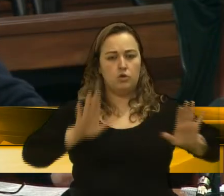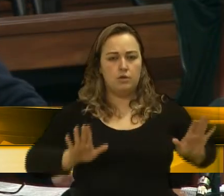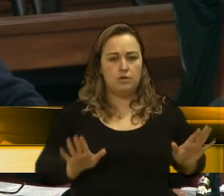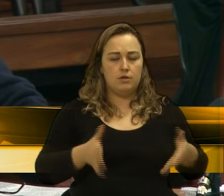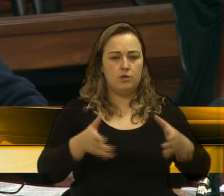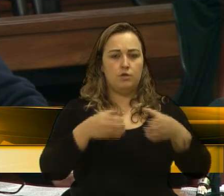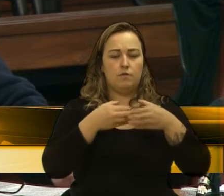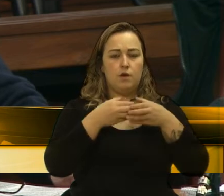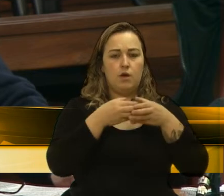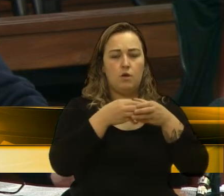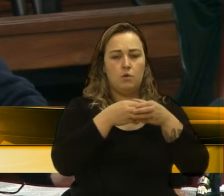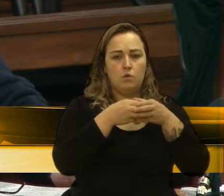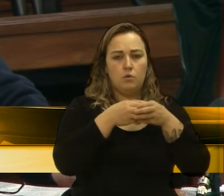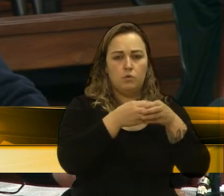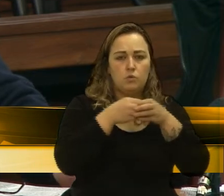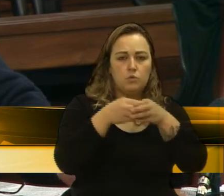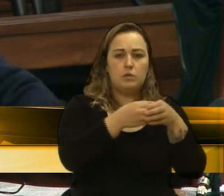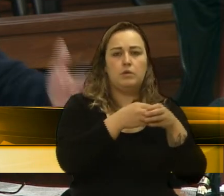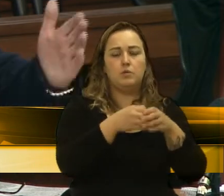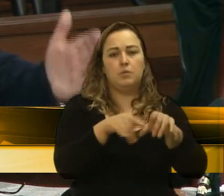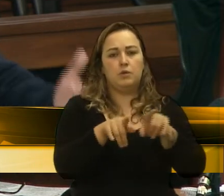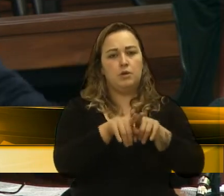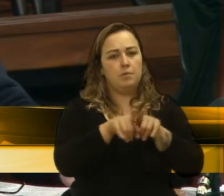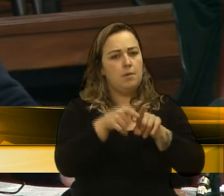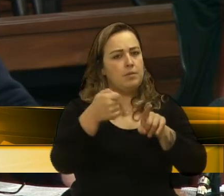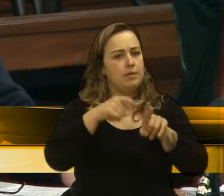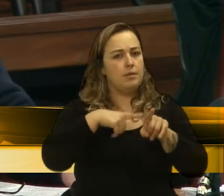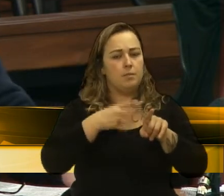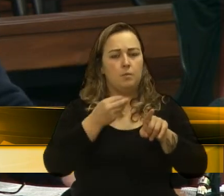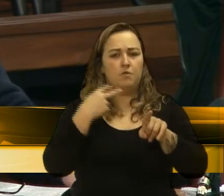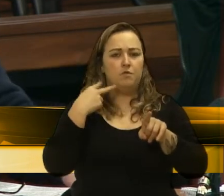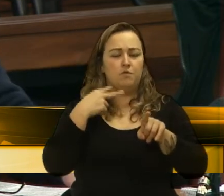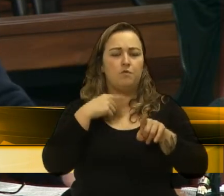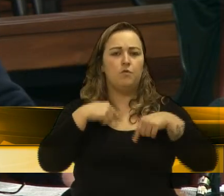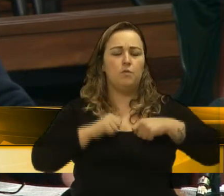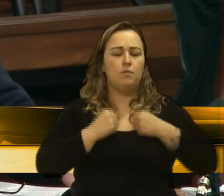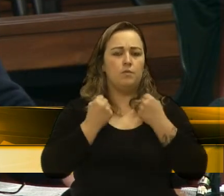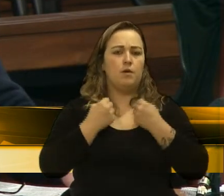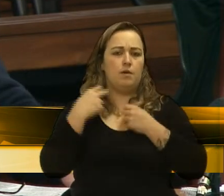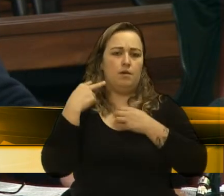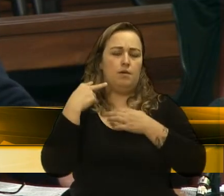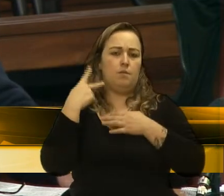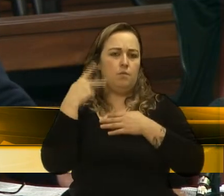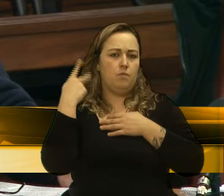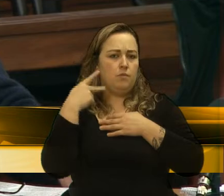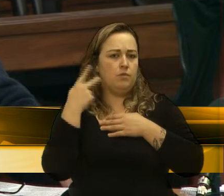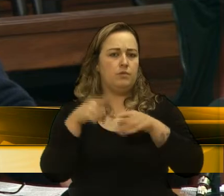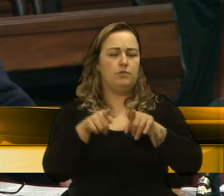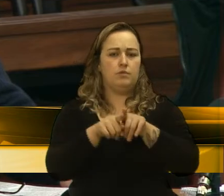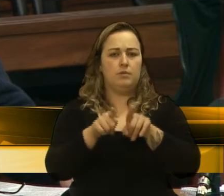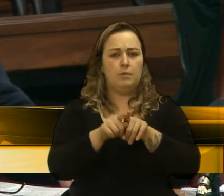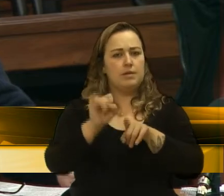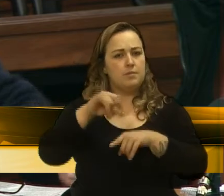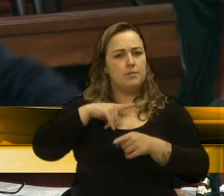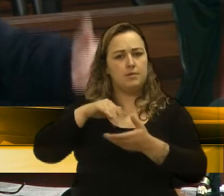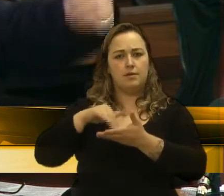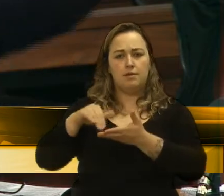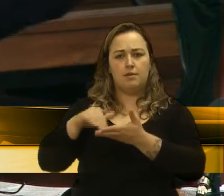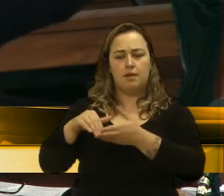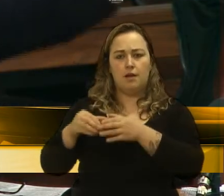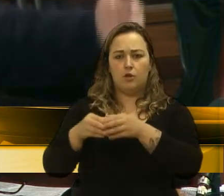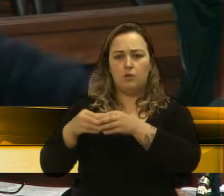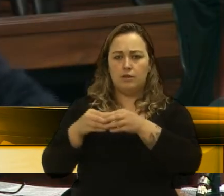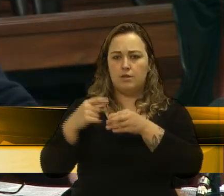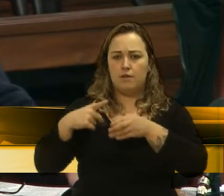turismo. Tem que ter muita vontade política, né? Se uma secretária de turismo não vai